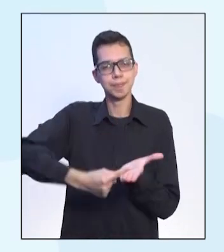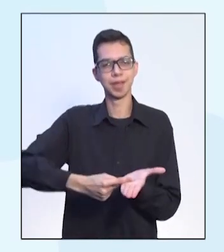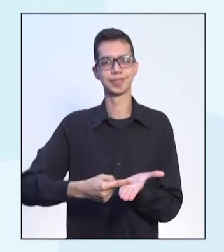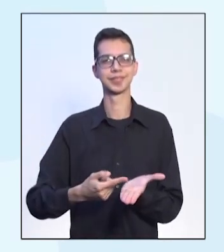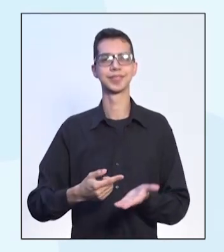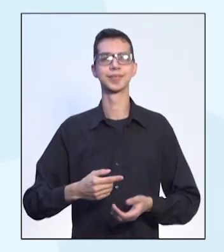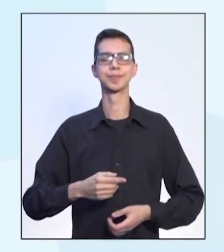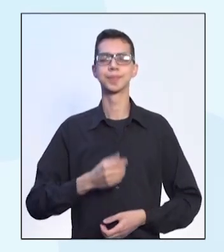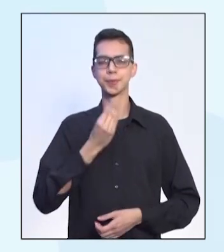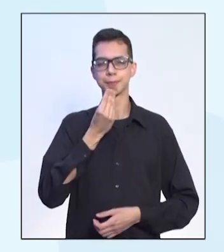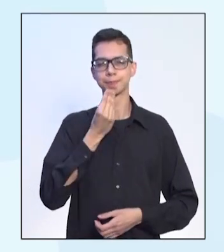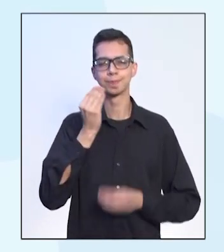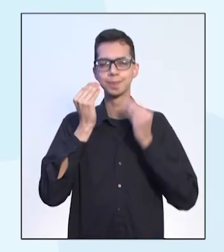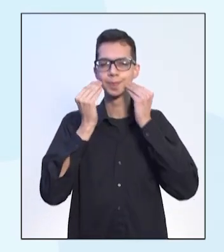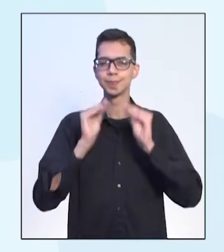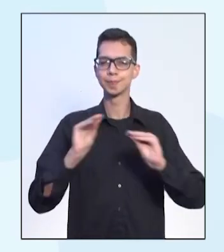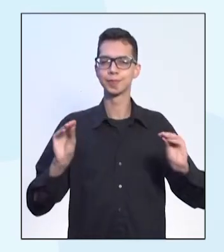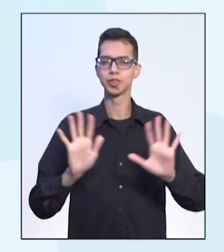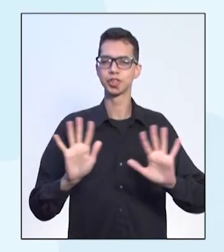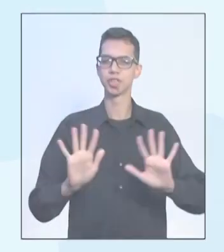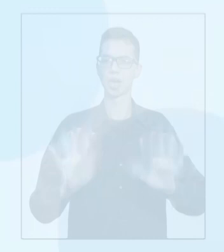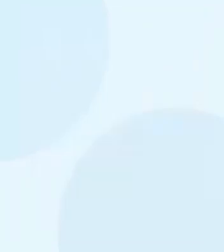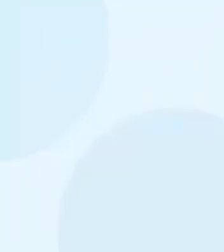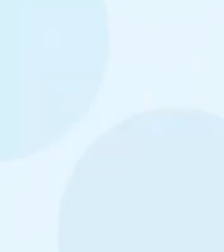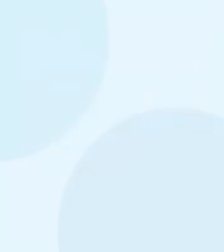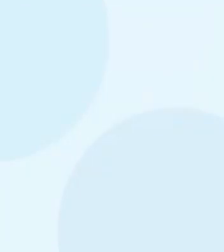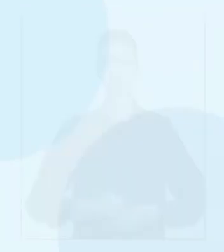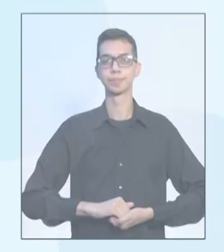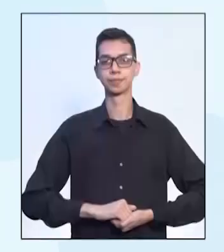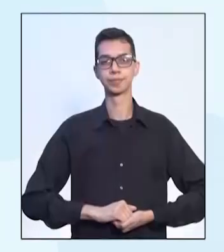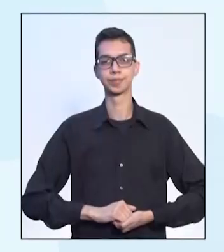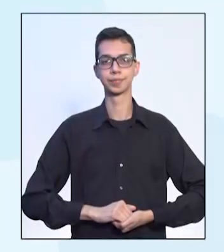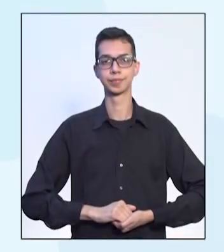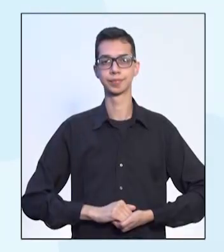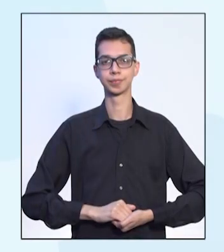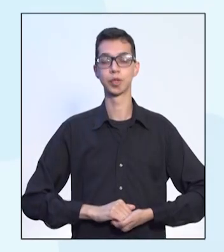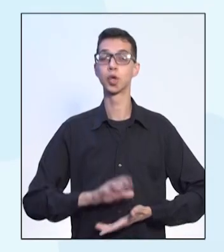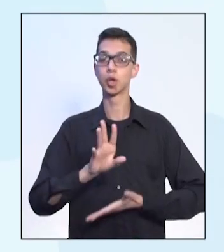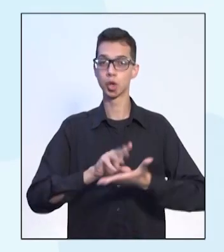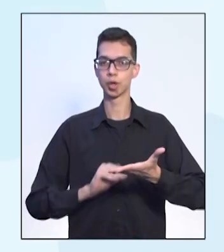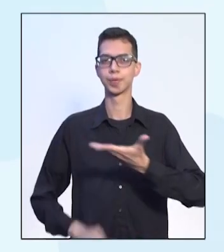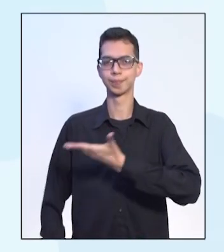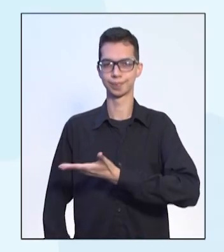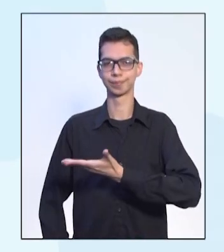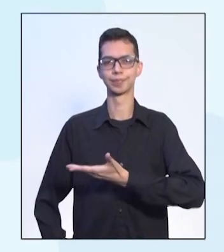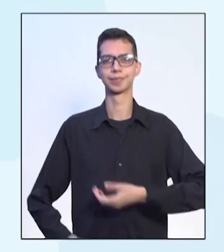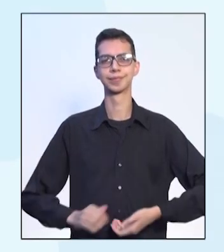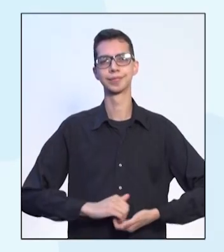Um beijo. Tchau, tchau, gente. Tirem o print dessa tela, é um formulário de avaliação da nossa aula.